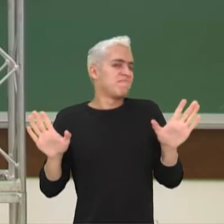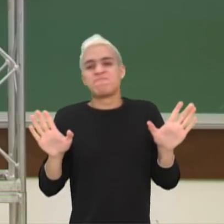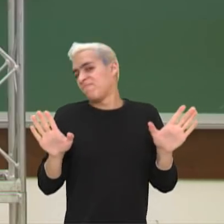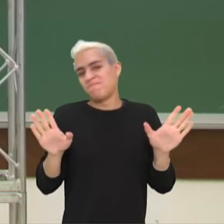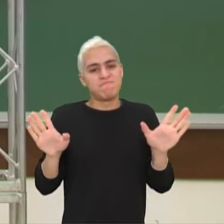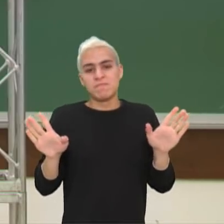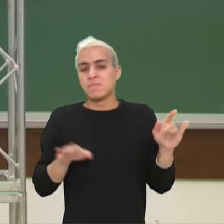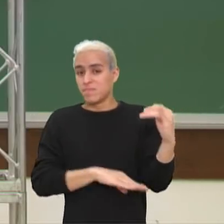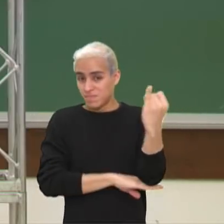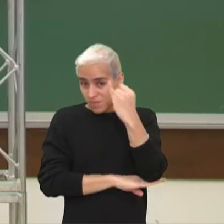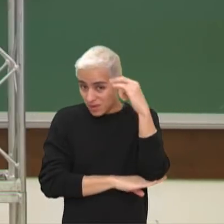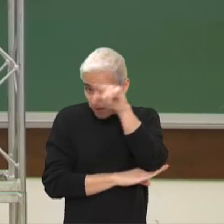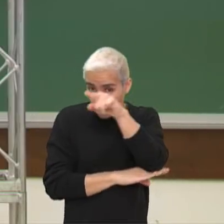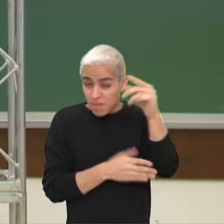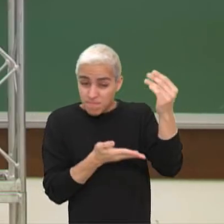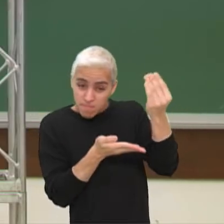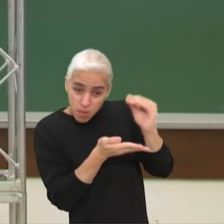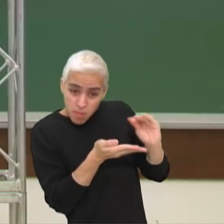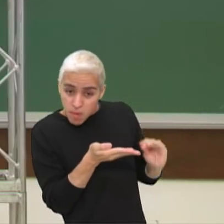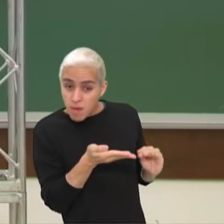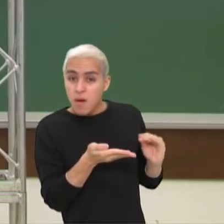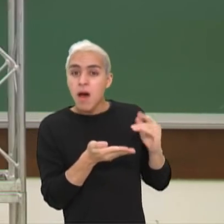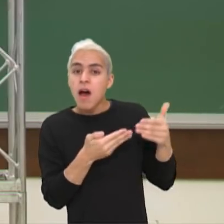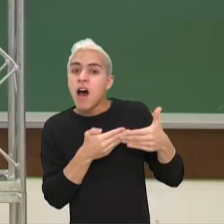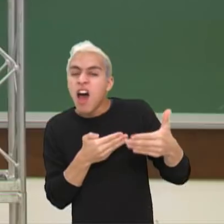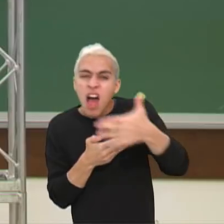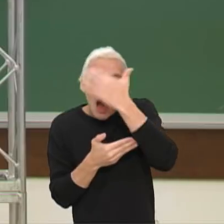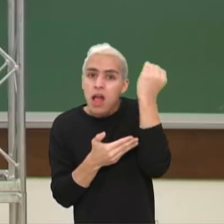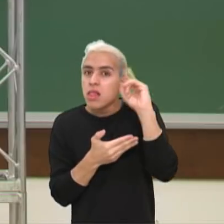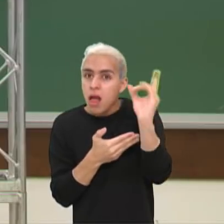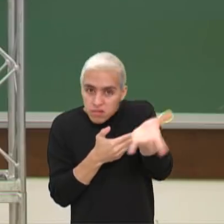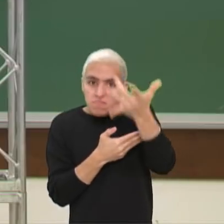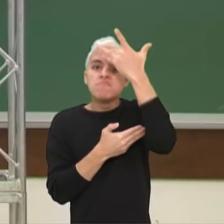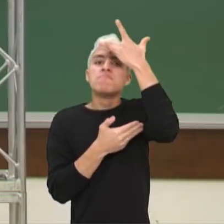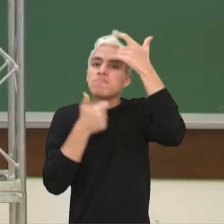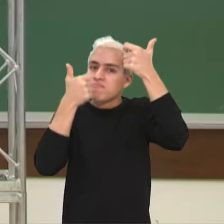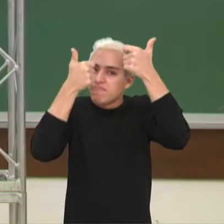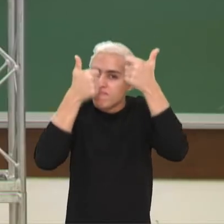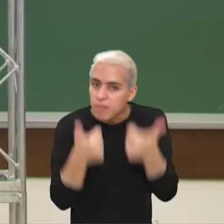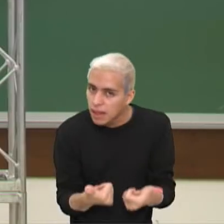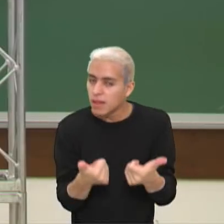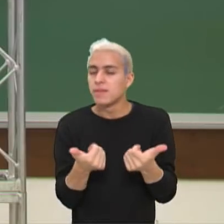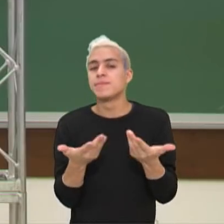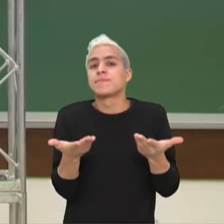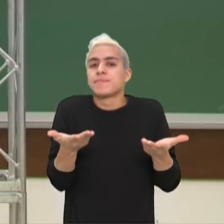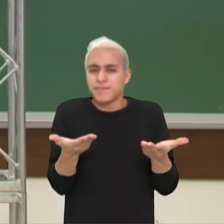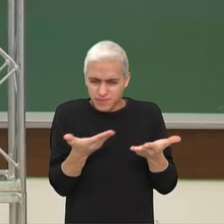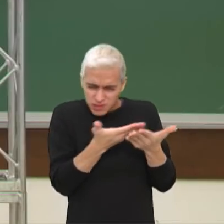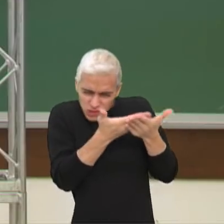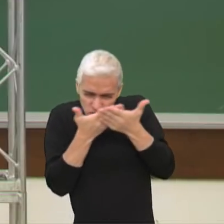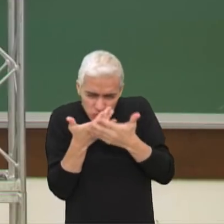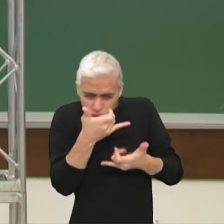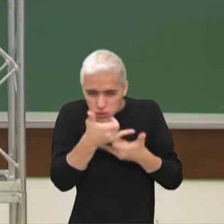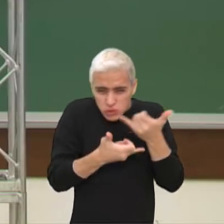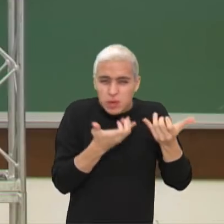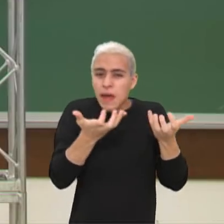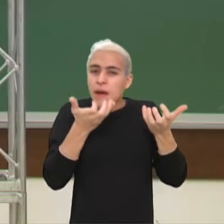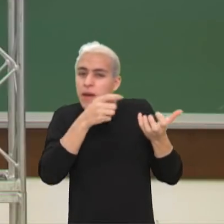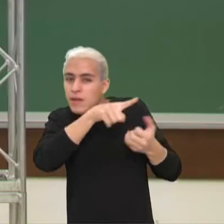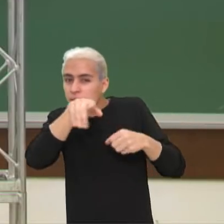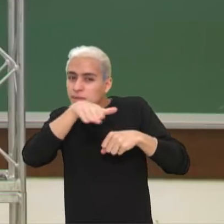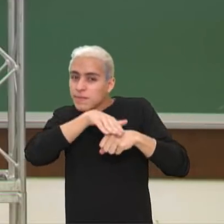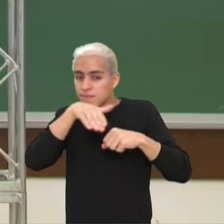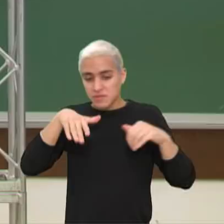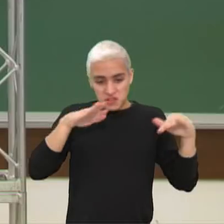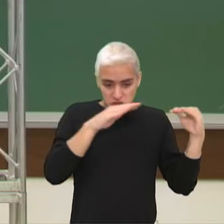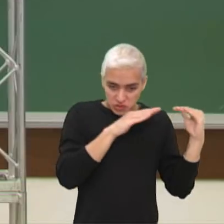importa que vocês tenham anotado no caderno para não esquecer futuramente. Como eu falei, a gente vai estudar alguns jogos e eu quero sim comparar, quero que você compare em